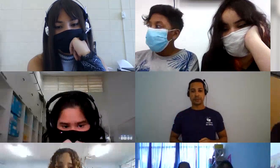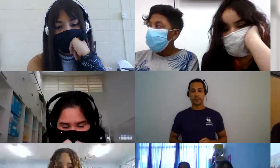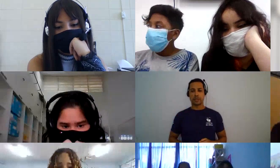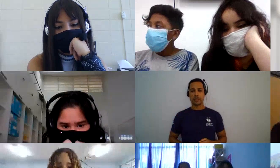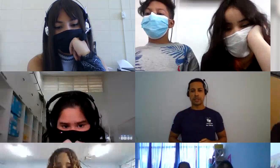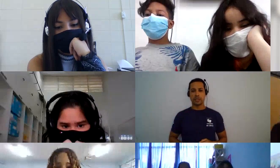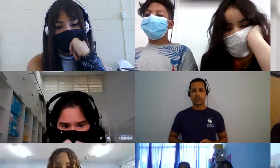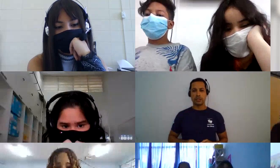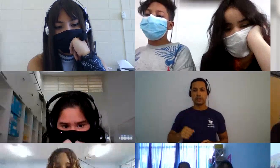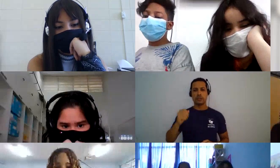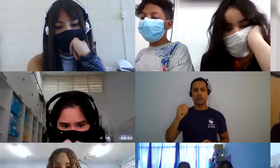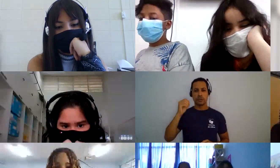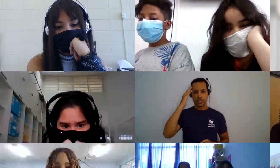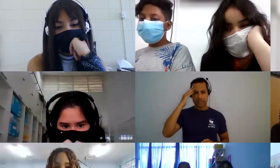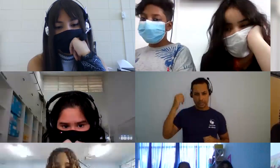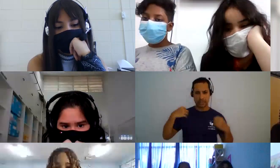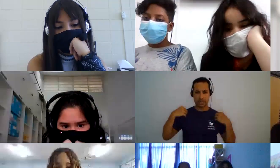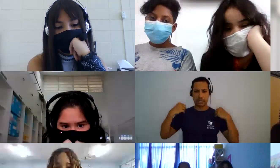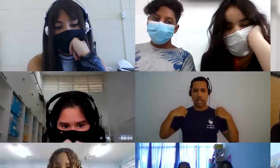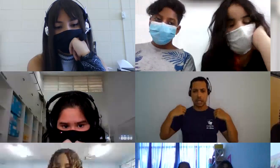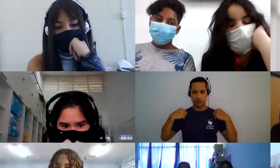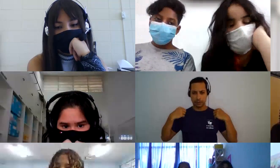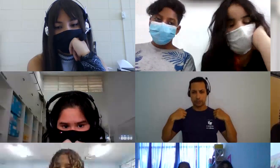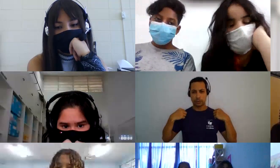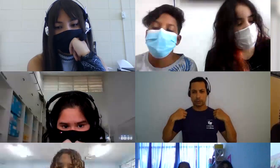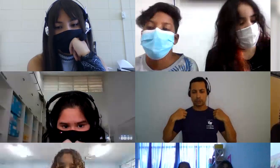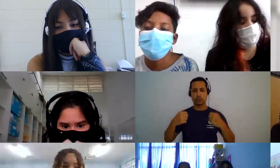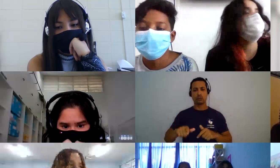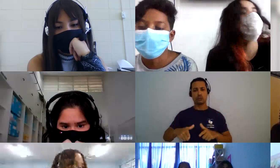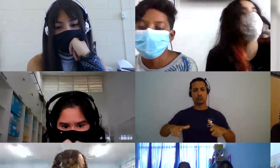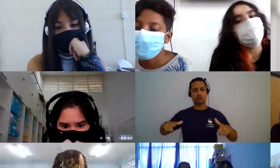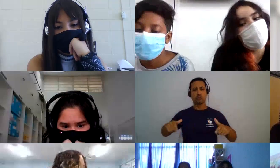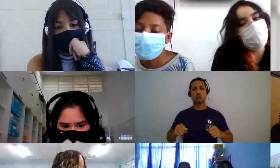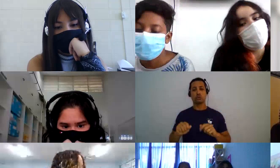tamanho da sua camiseta que você usa quando você vai numa loja?